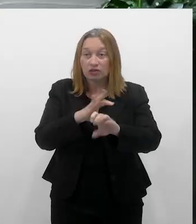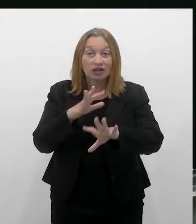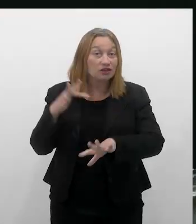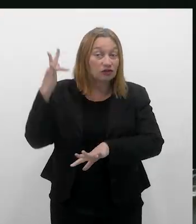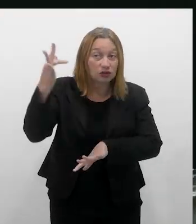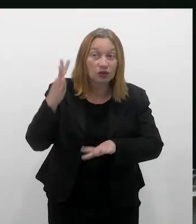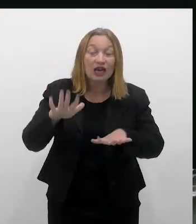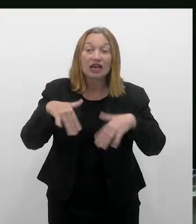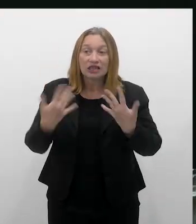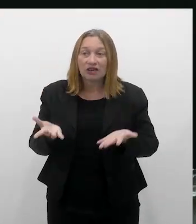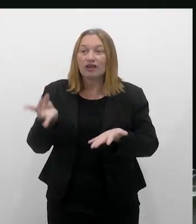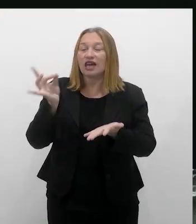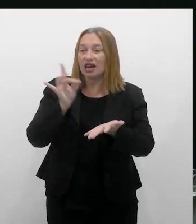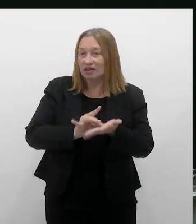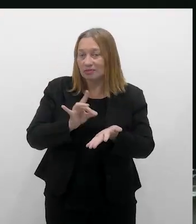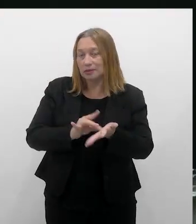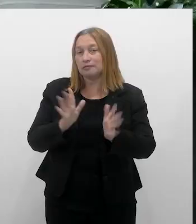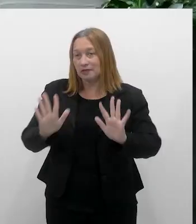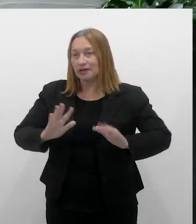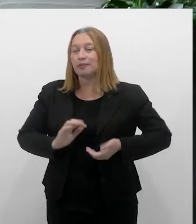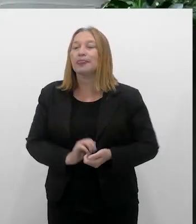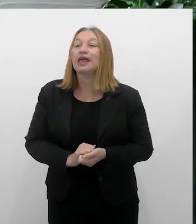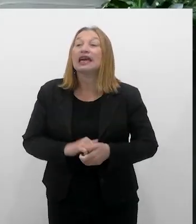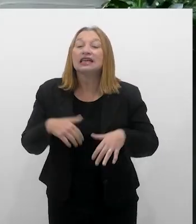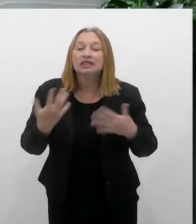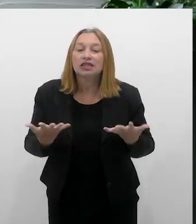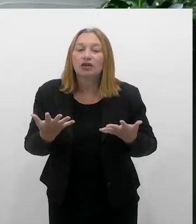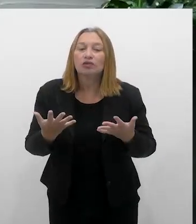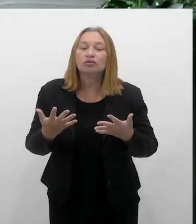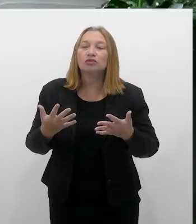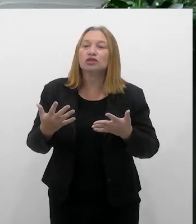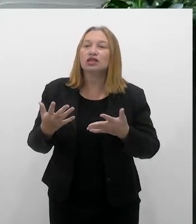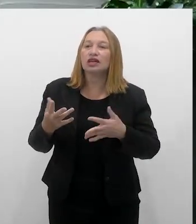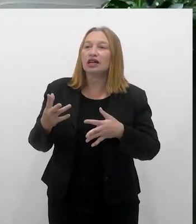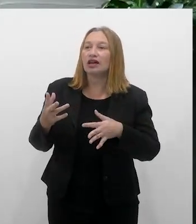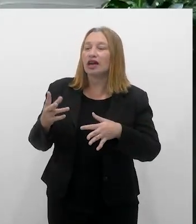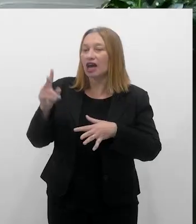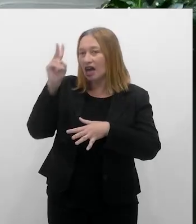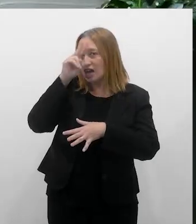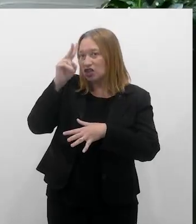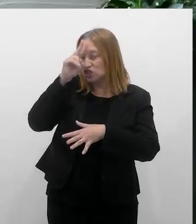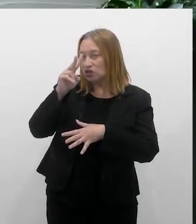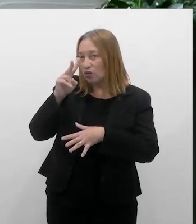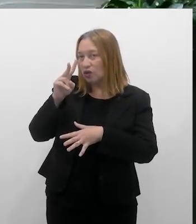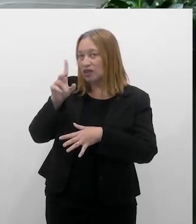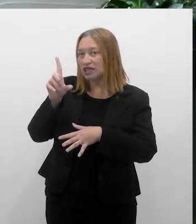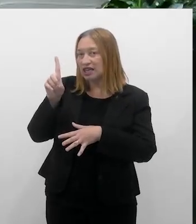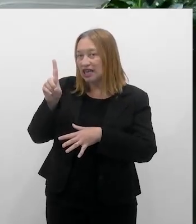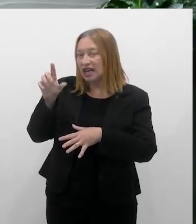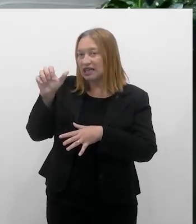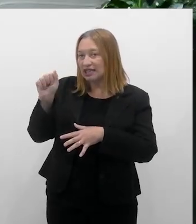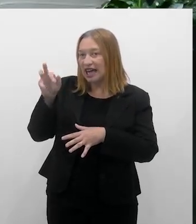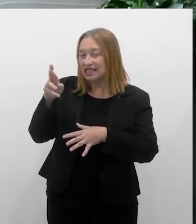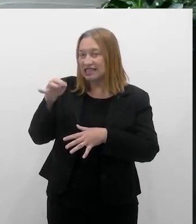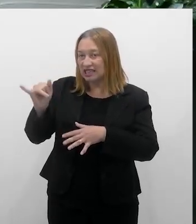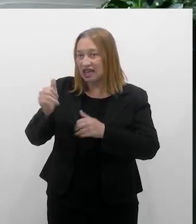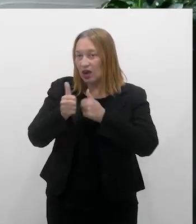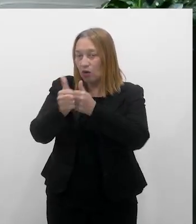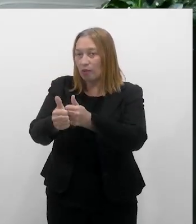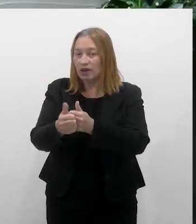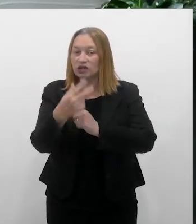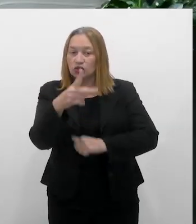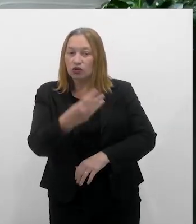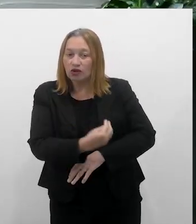futuro. Então, ele realmente era um visionário. O que desse legado de Darcy te acompanha nas suas ações, não só